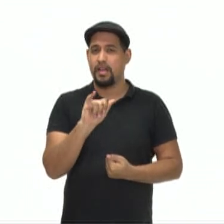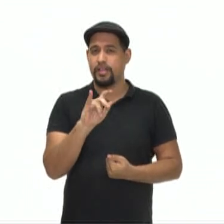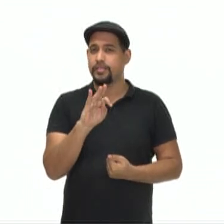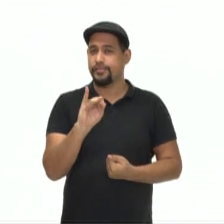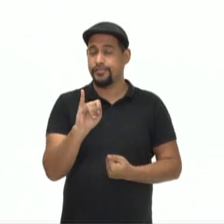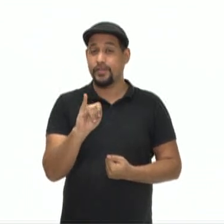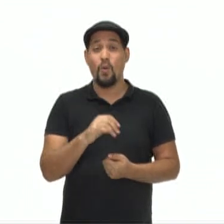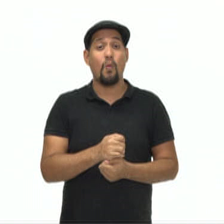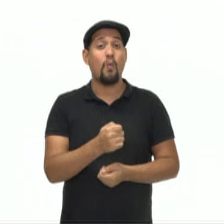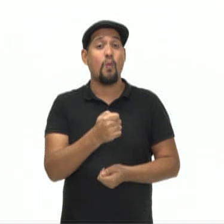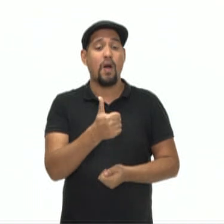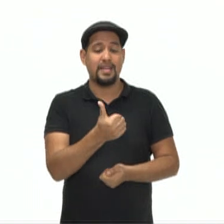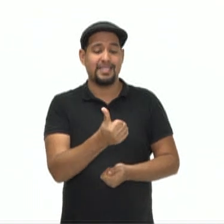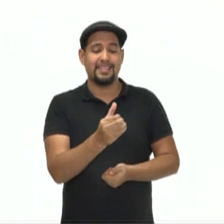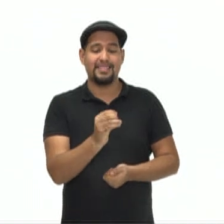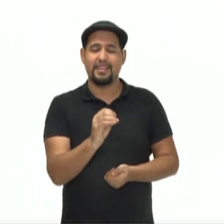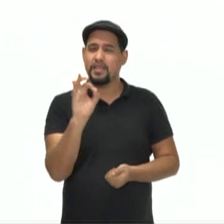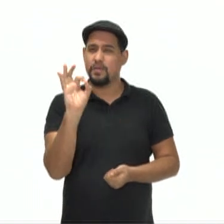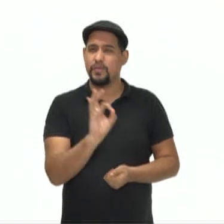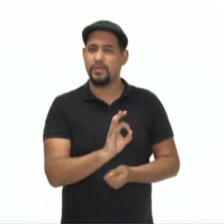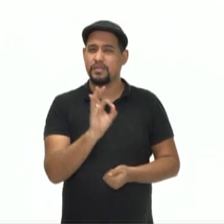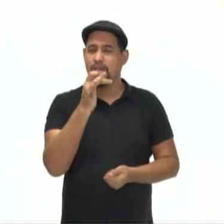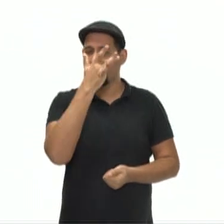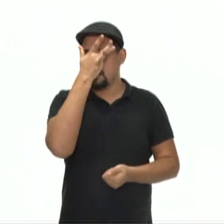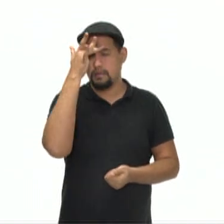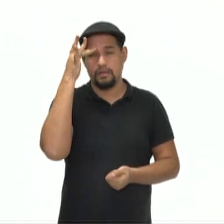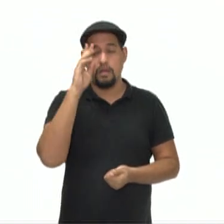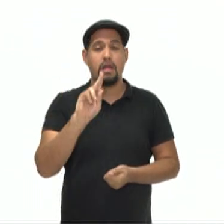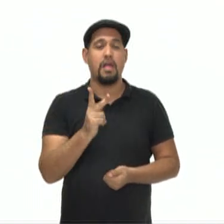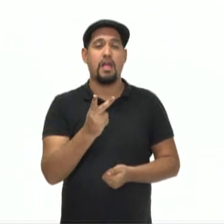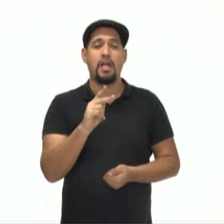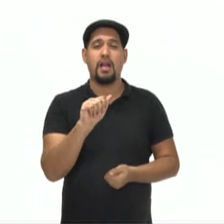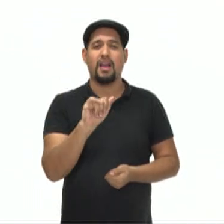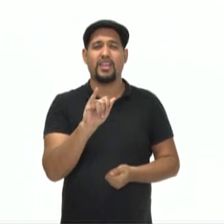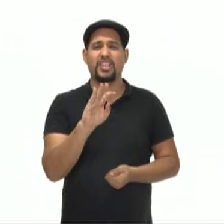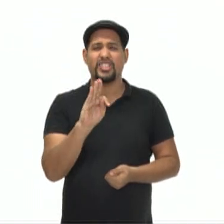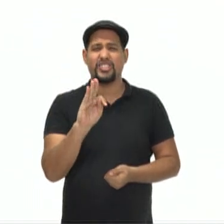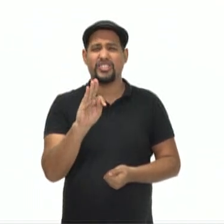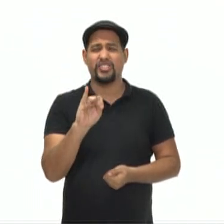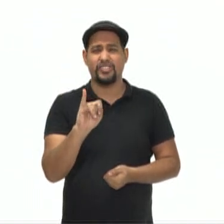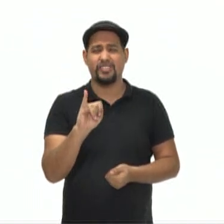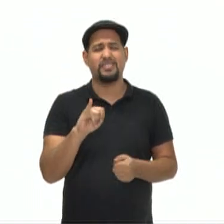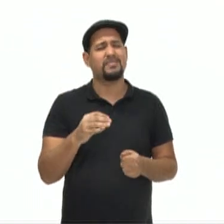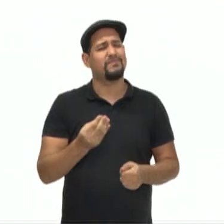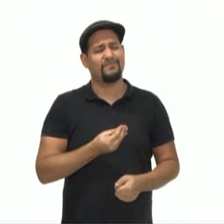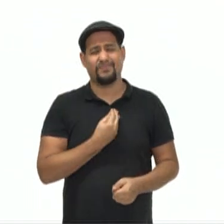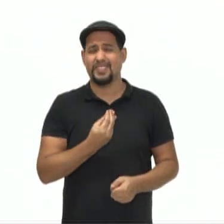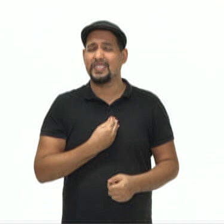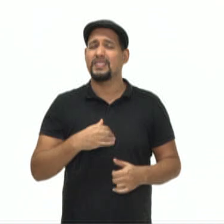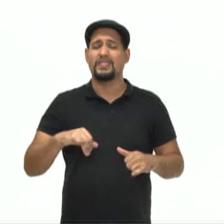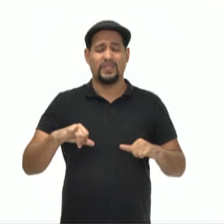Quase 60% dos haitianos vivem abaixo da linha da pobreza,